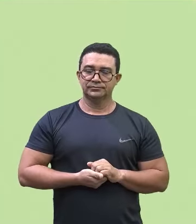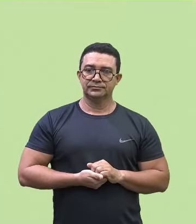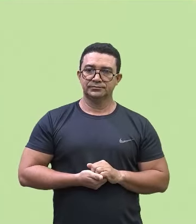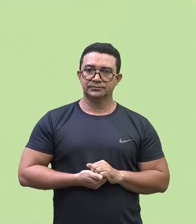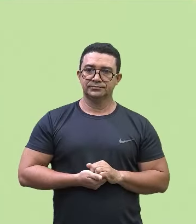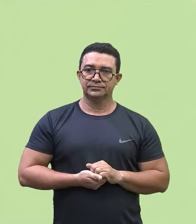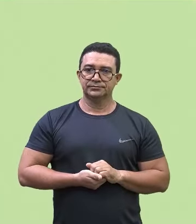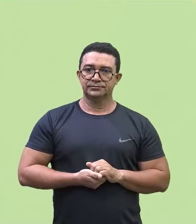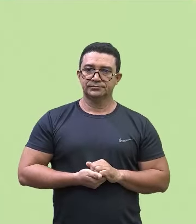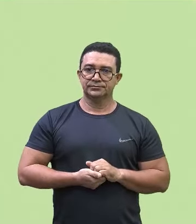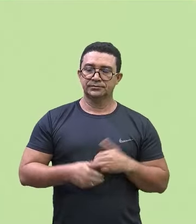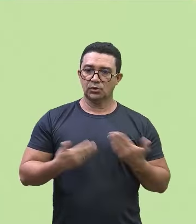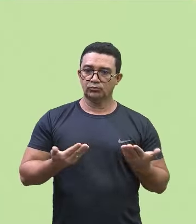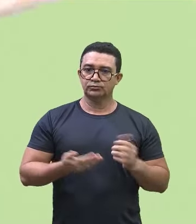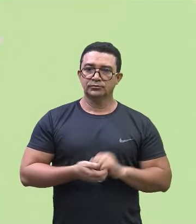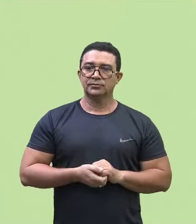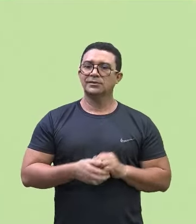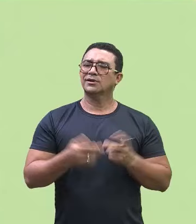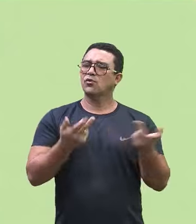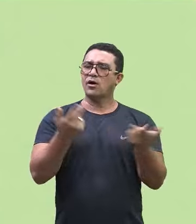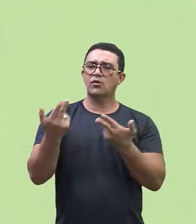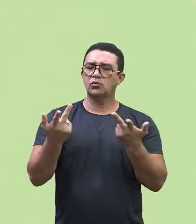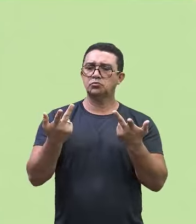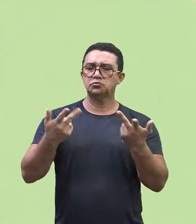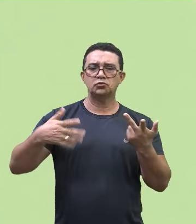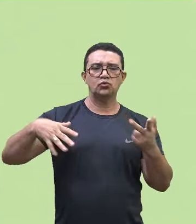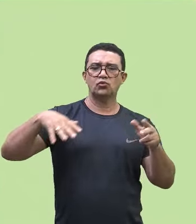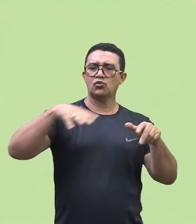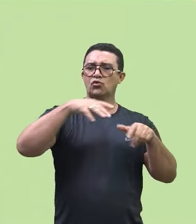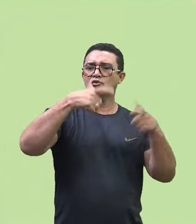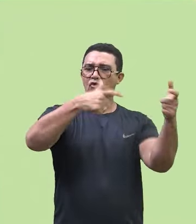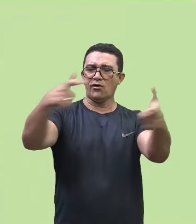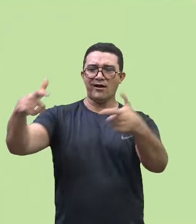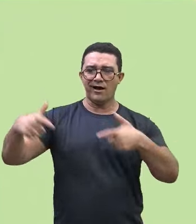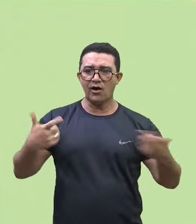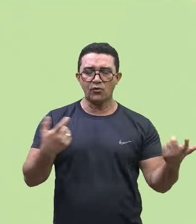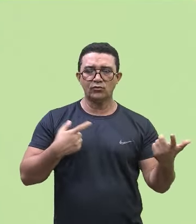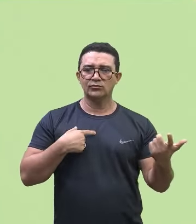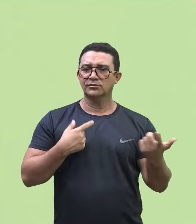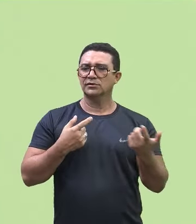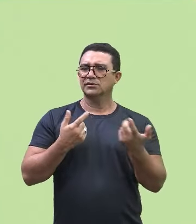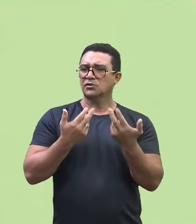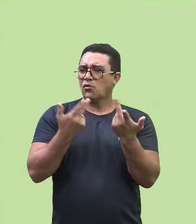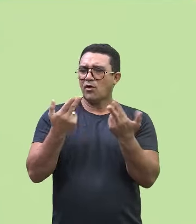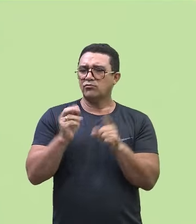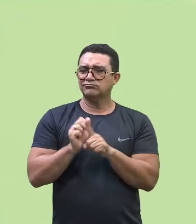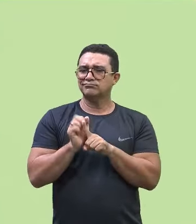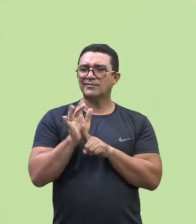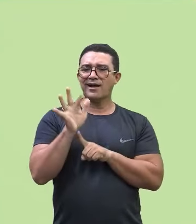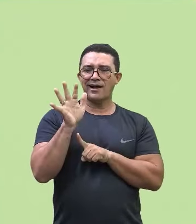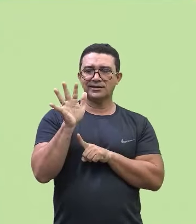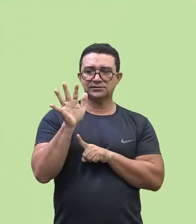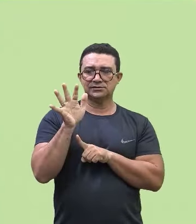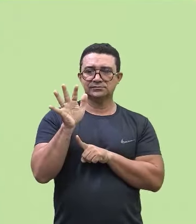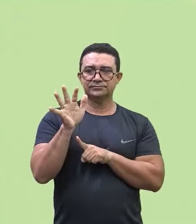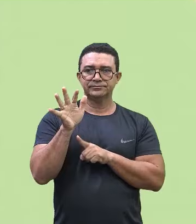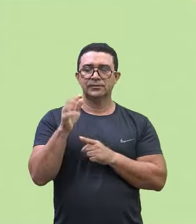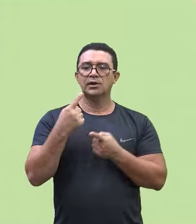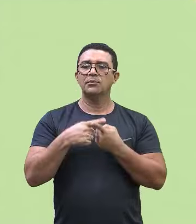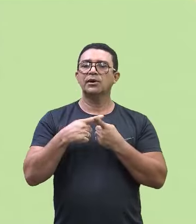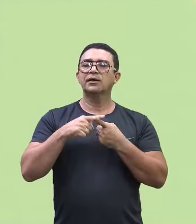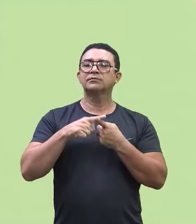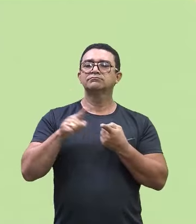líquido. Da mesma forma no ambiente. Para a gente falar de fluidos, nós podemos falar de gases. Então, por que o